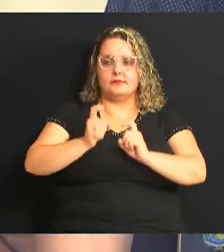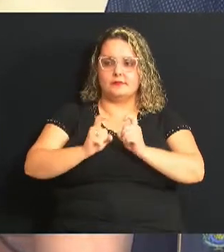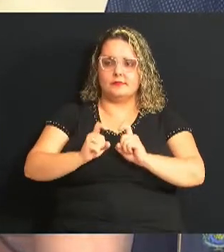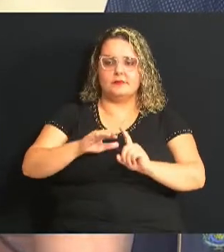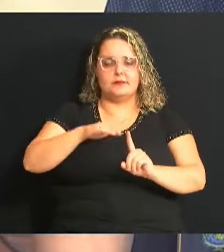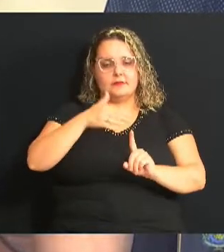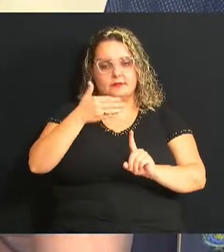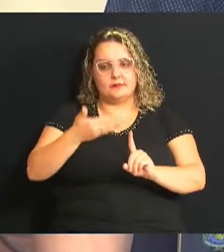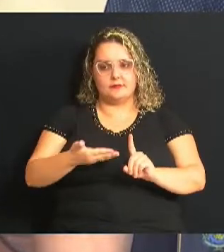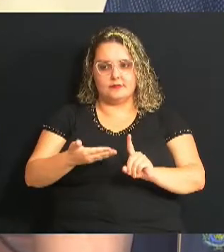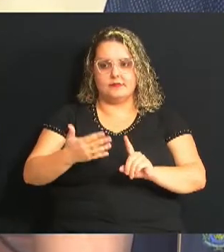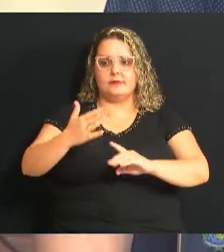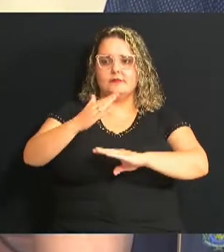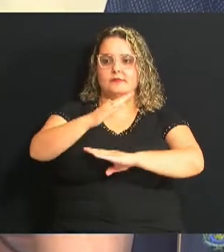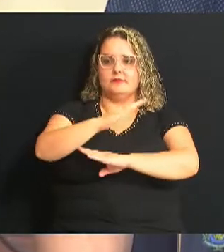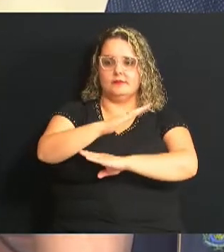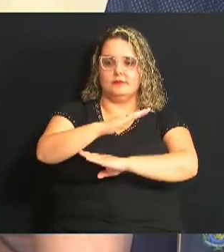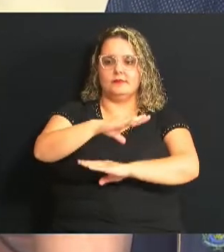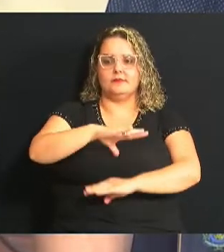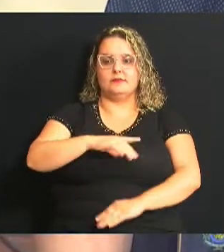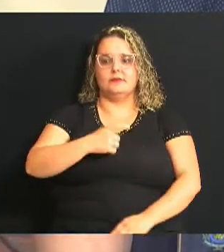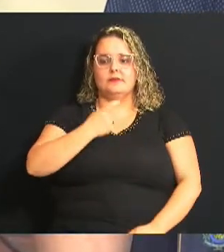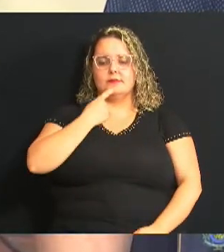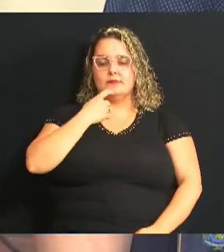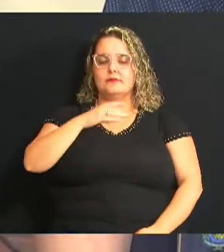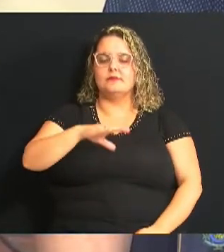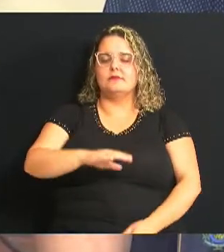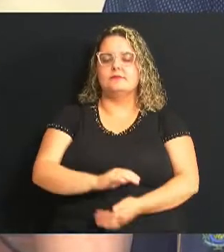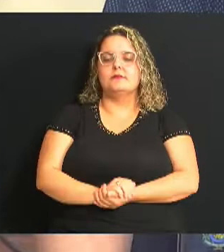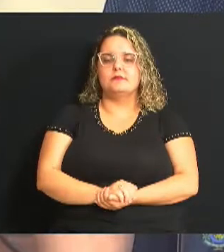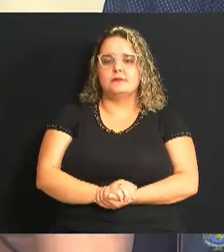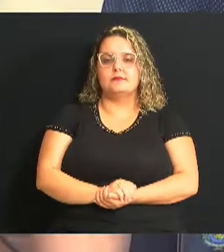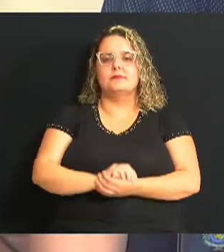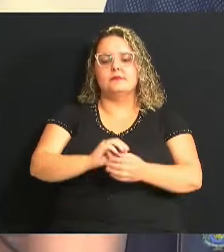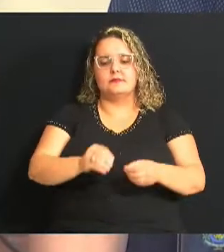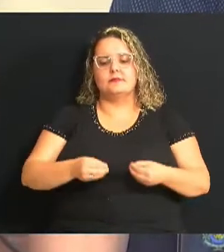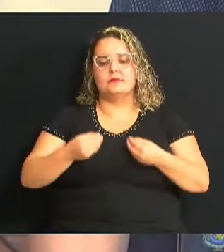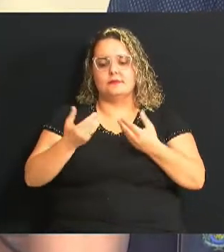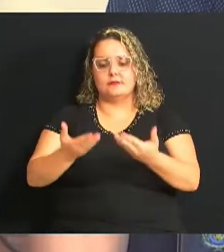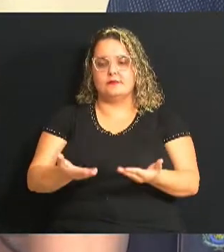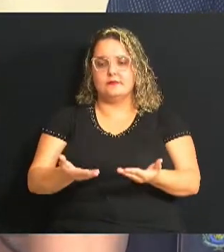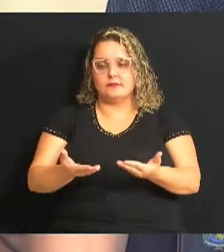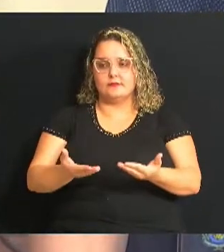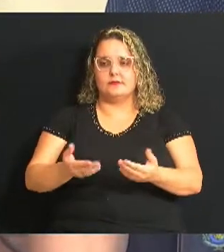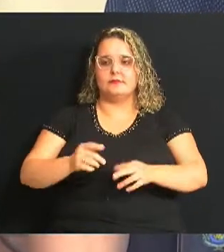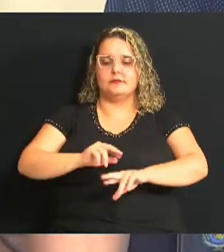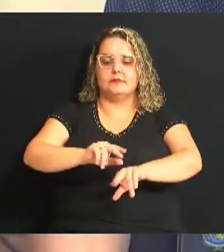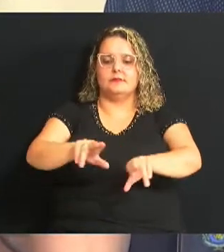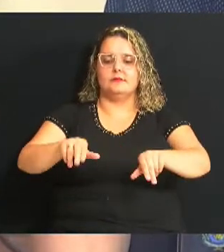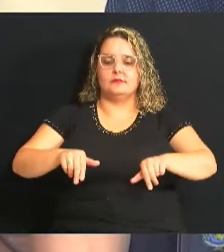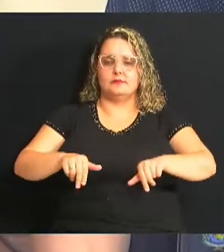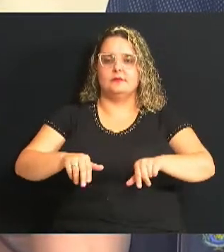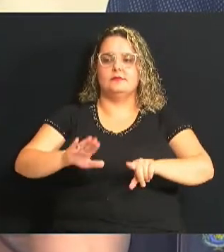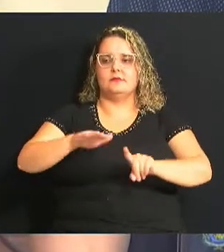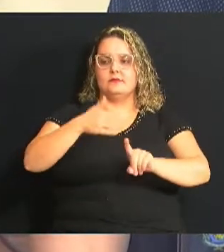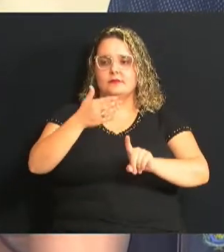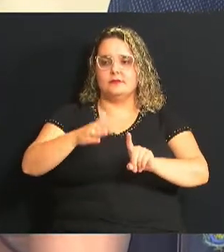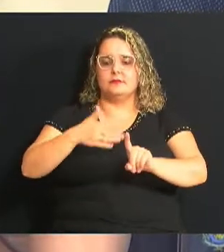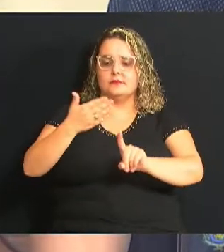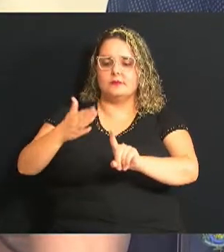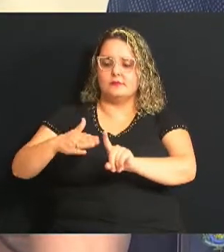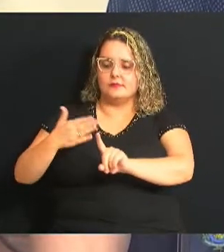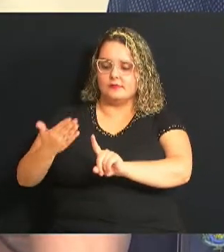solene da Câmara Municipal de Campinas para a entrega de várias honrarias a